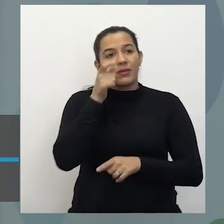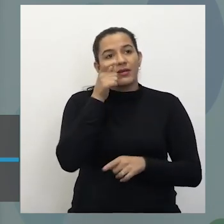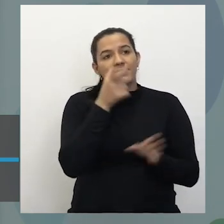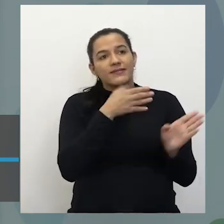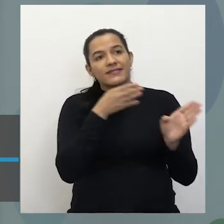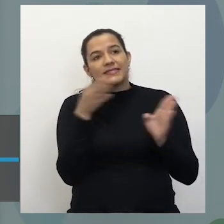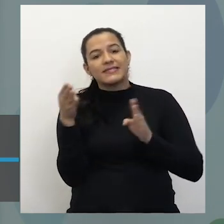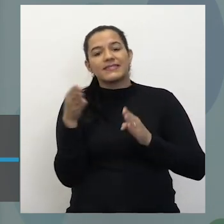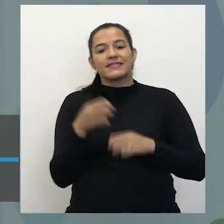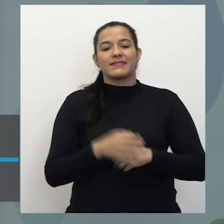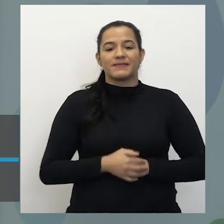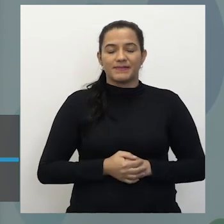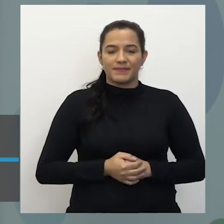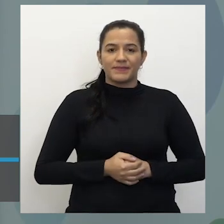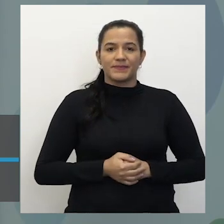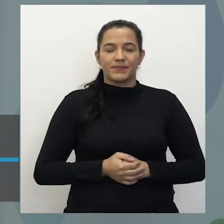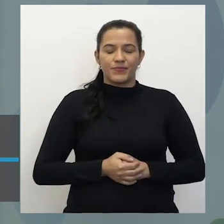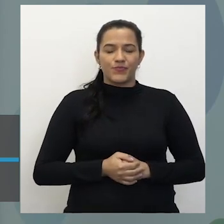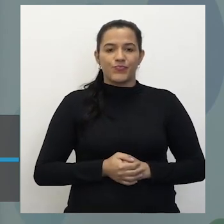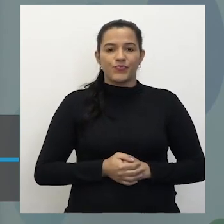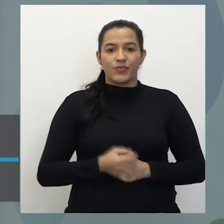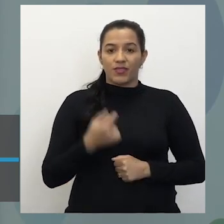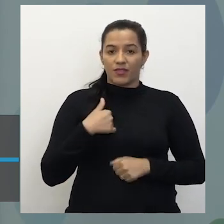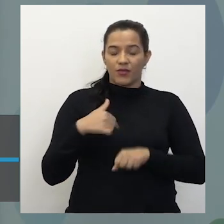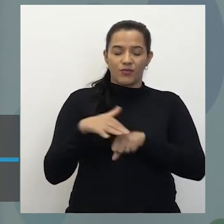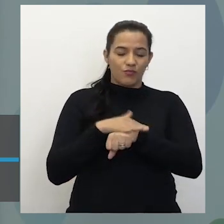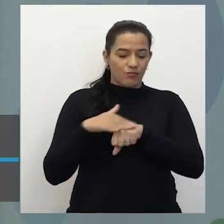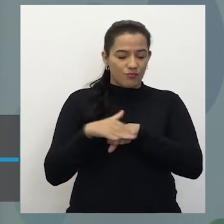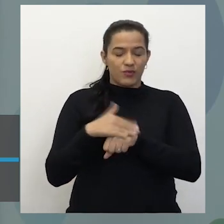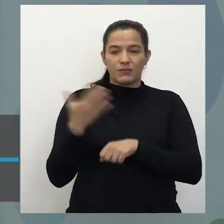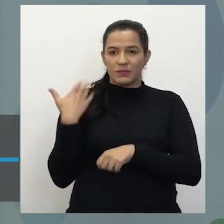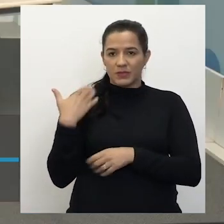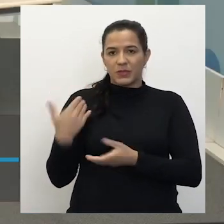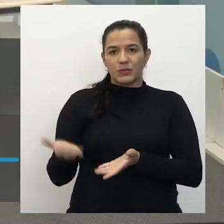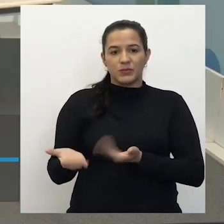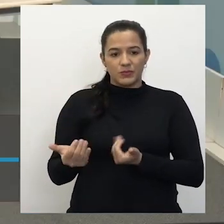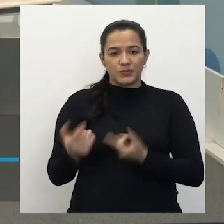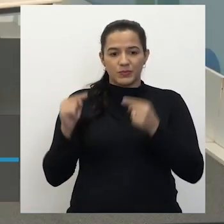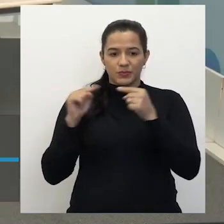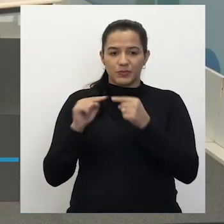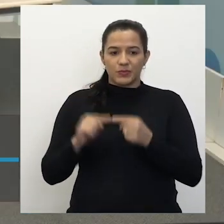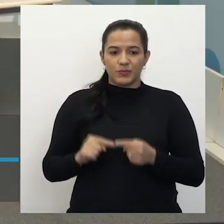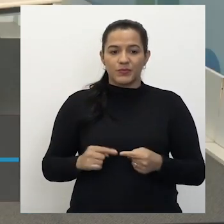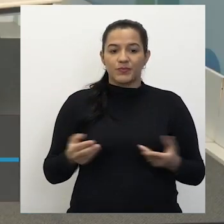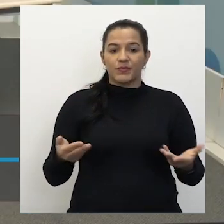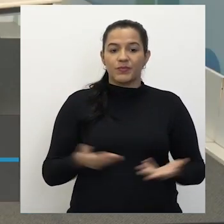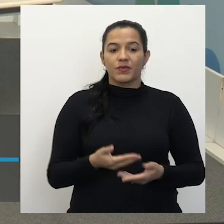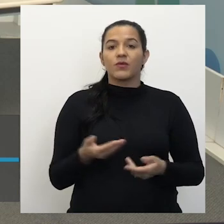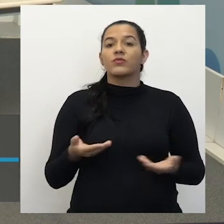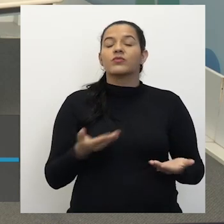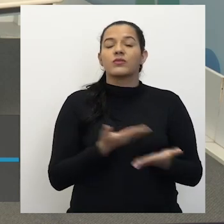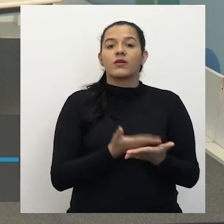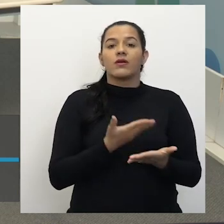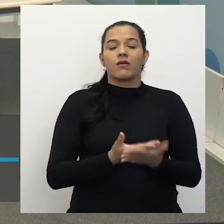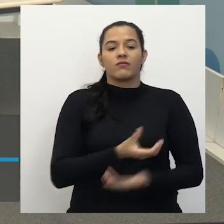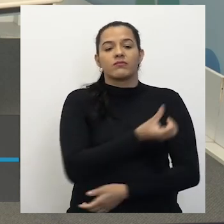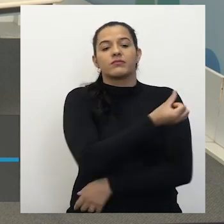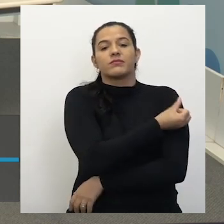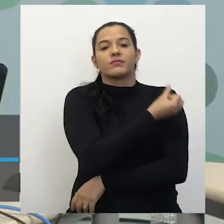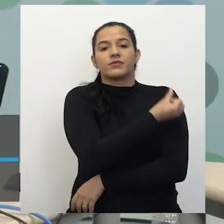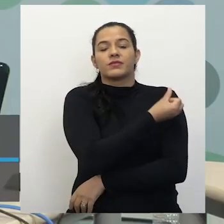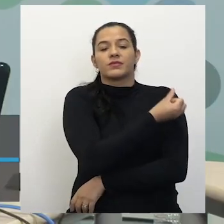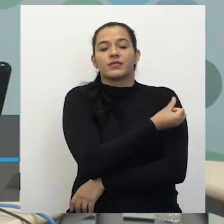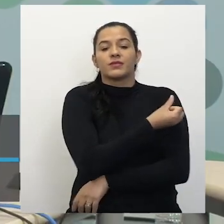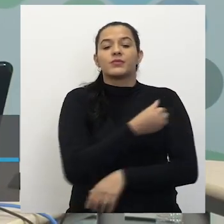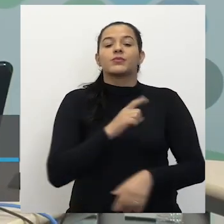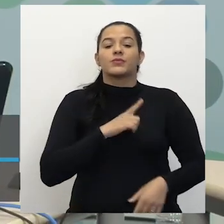o Escaravelha do Diabo, bem bacana. Sim. Conversa muito com a minha infância, minha adolescência, Hoje, bem legal. na aula do 6º ano, quem acompanhou aí, a Dani estava falando